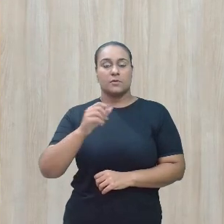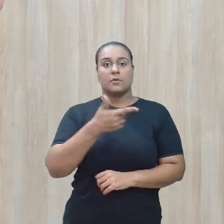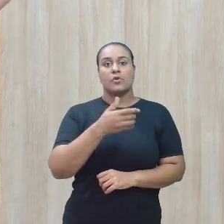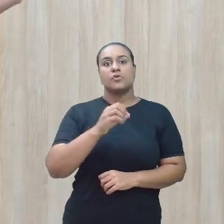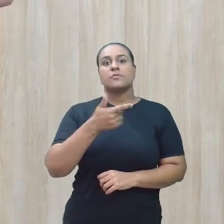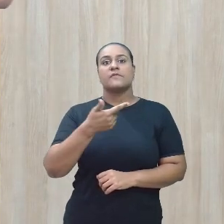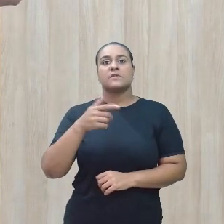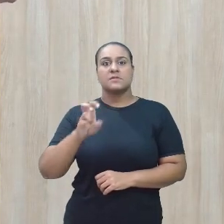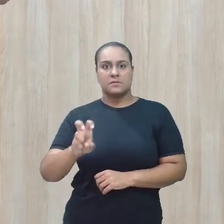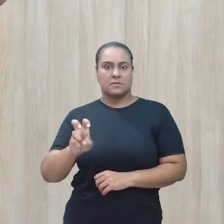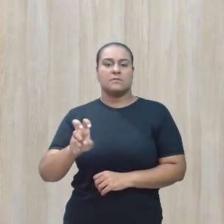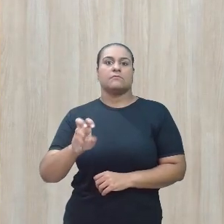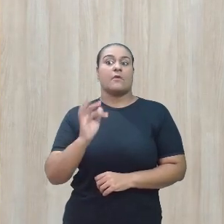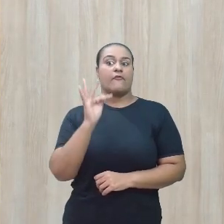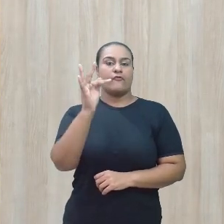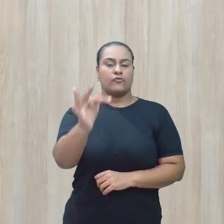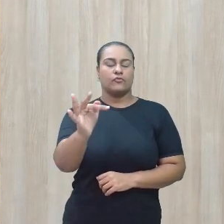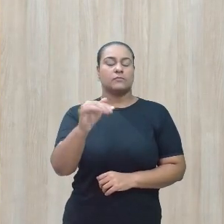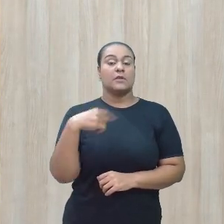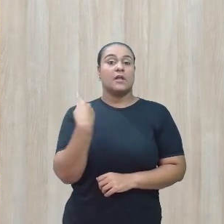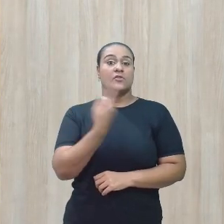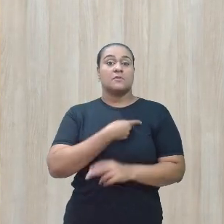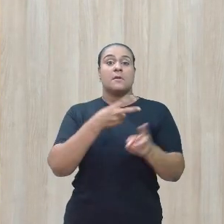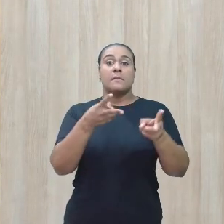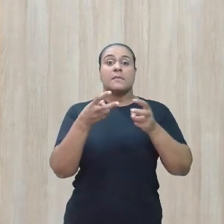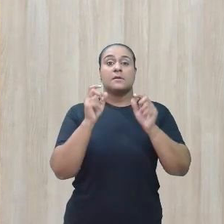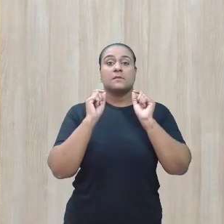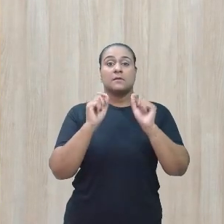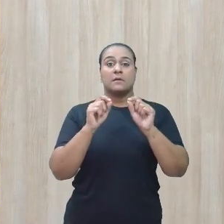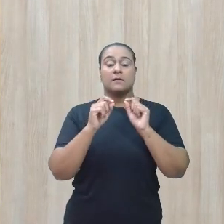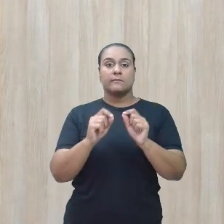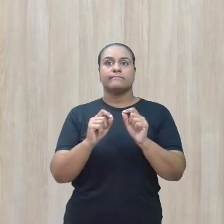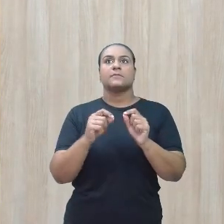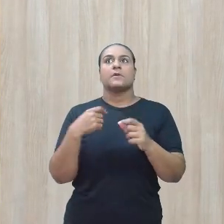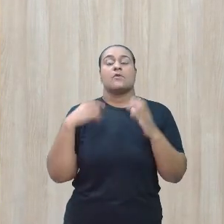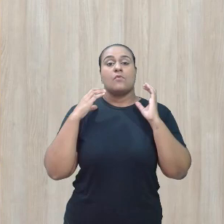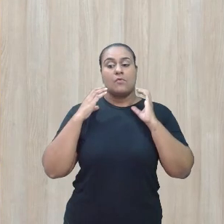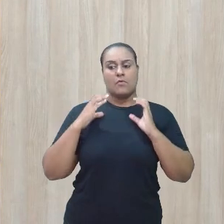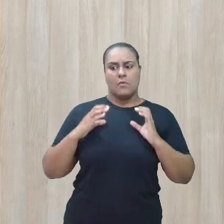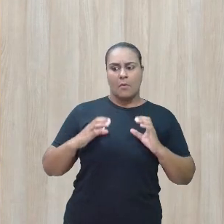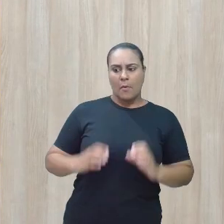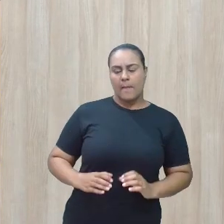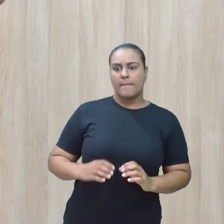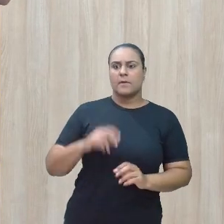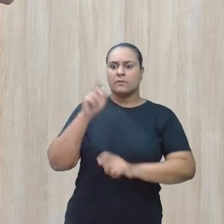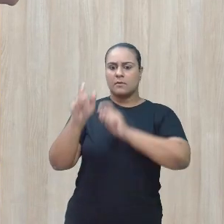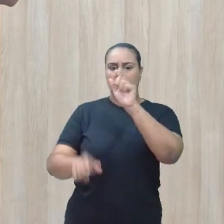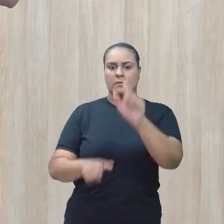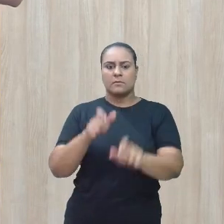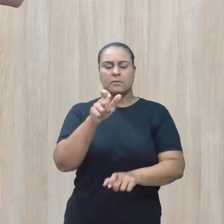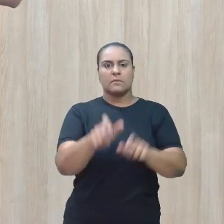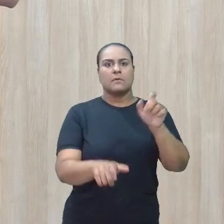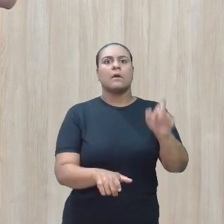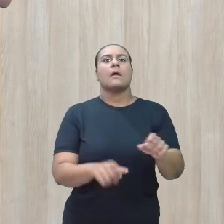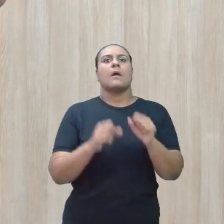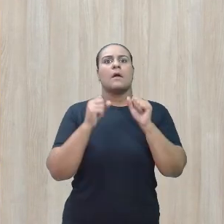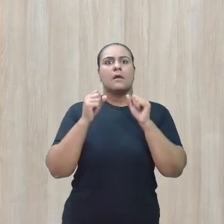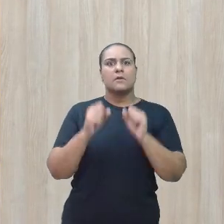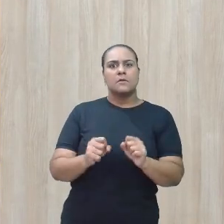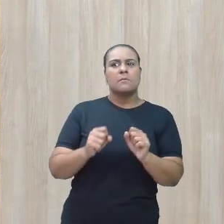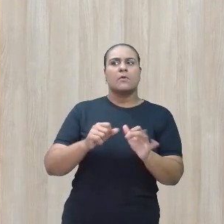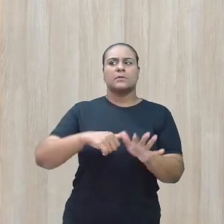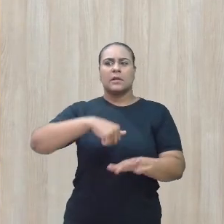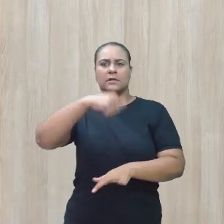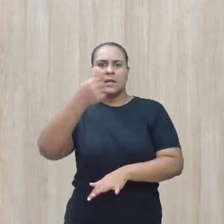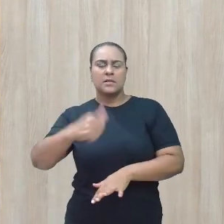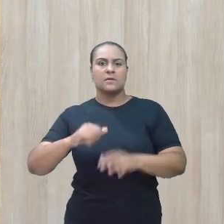projeção. Então agora a gente vai começar a perceber que de acordo com o comportamento das pessoas, a gente pode ir medindo esse